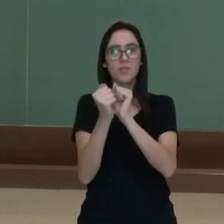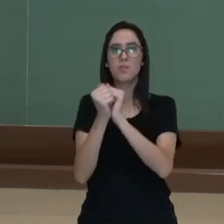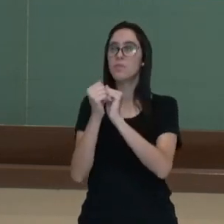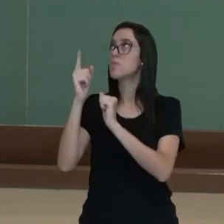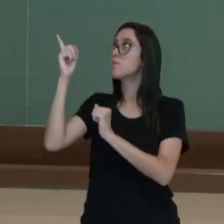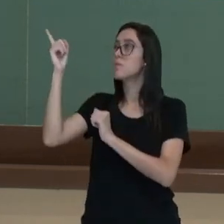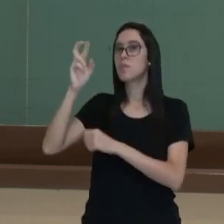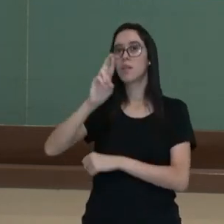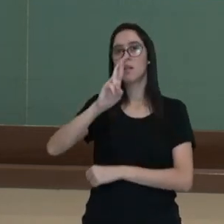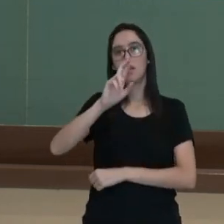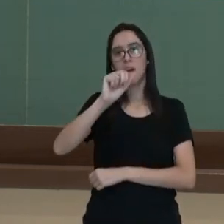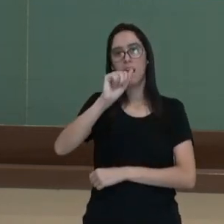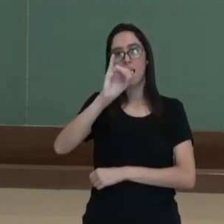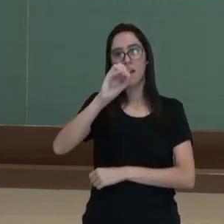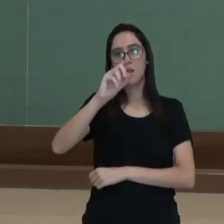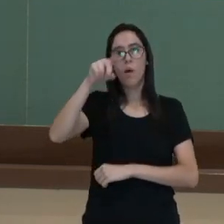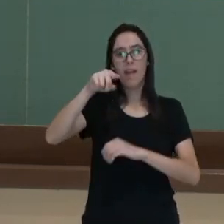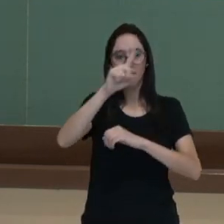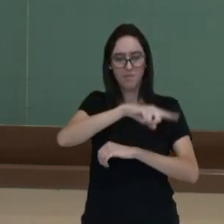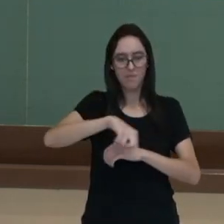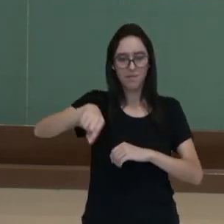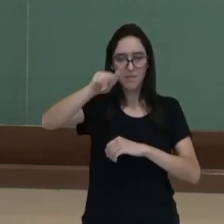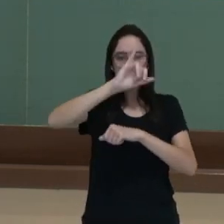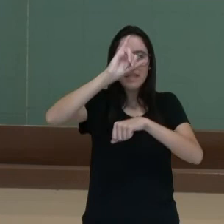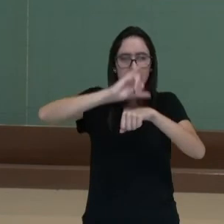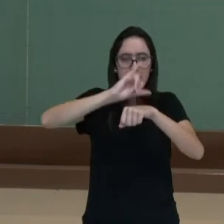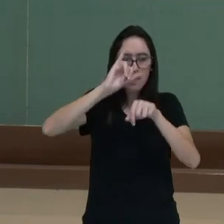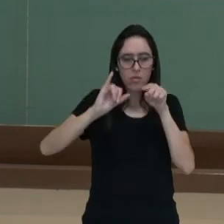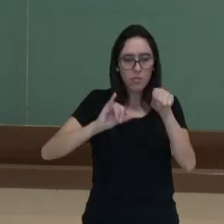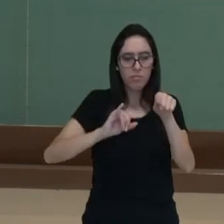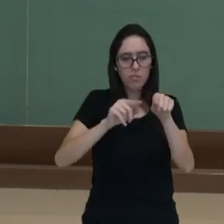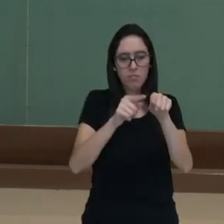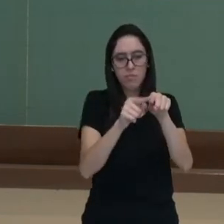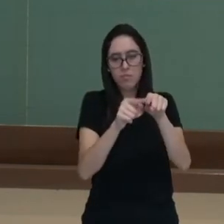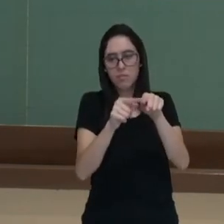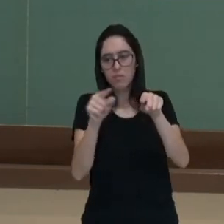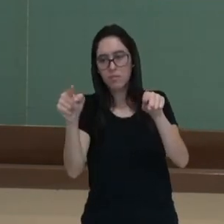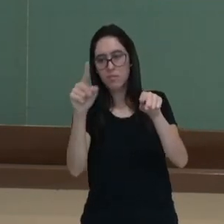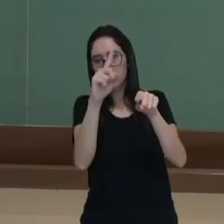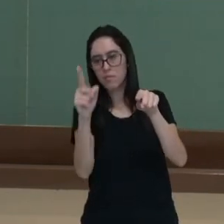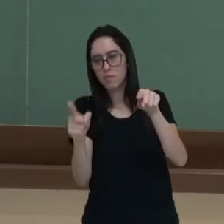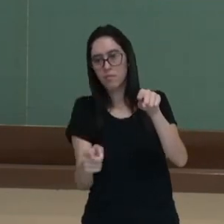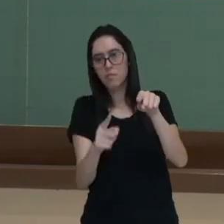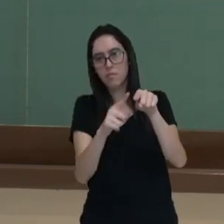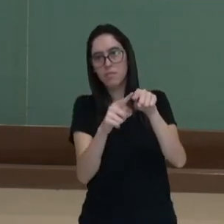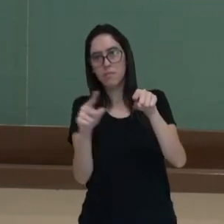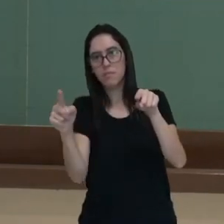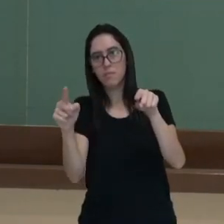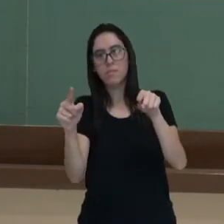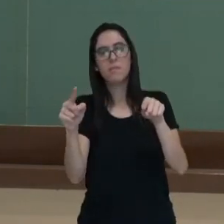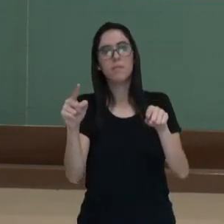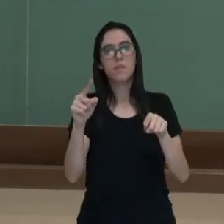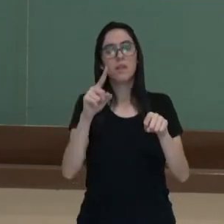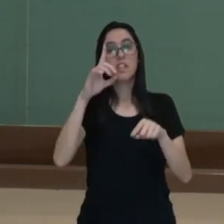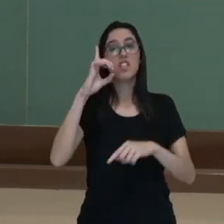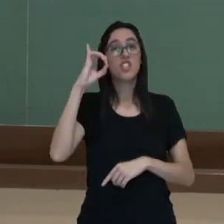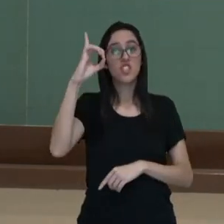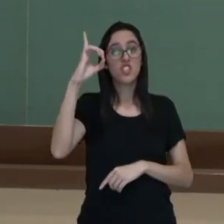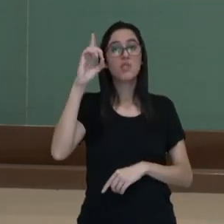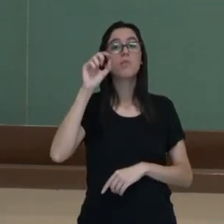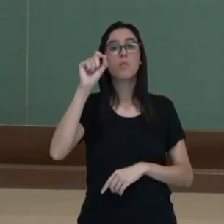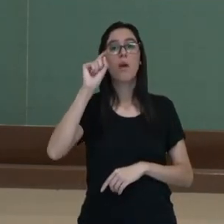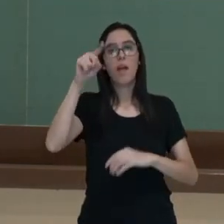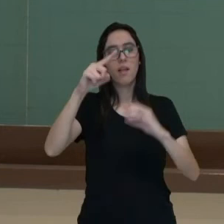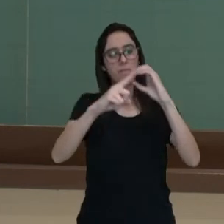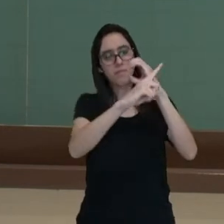O raio é do centro até qualquer ponto da circunferência. E o diâmetro é toda essa medida atravessando a